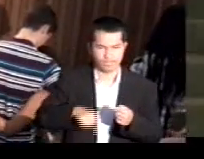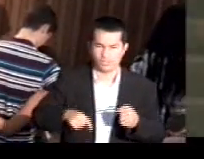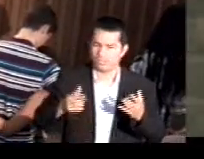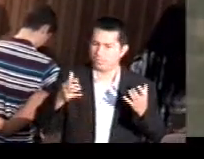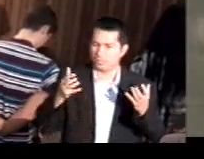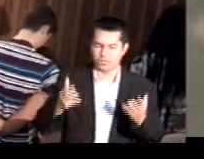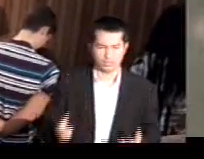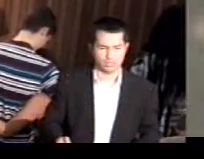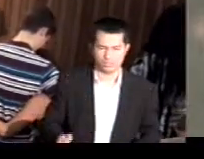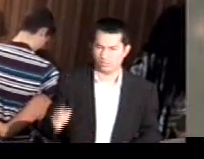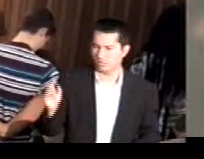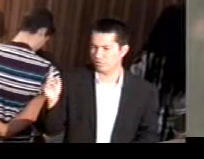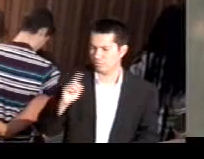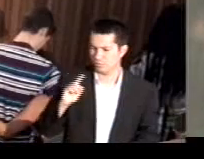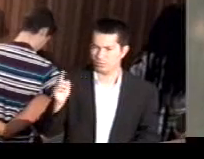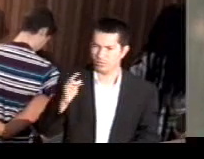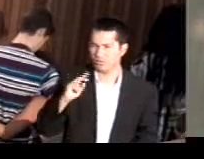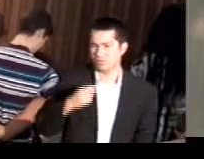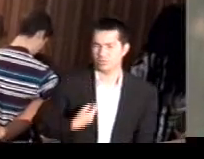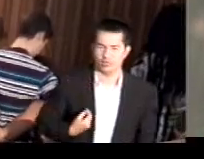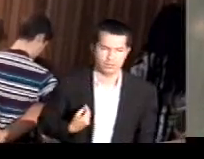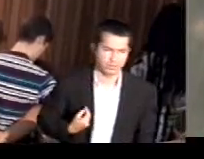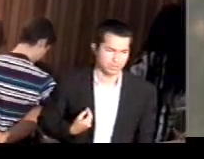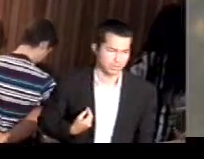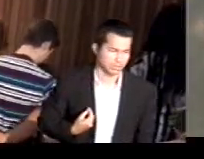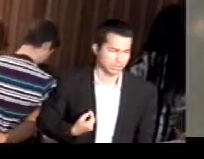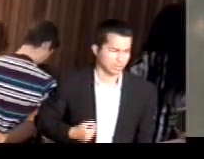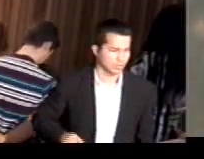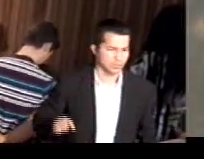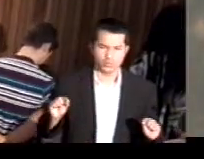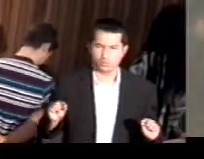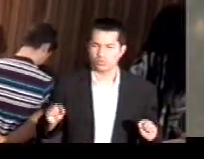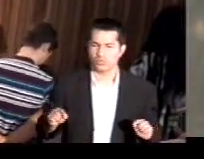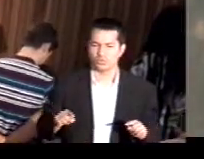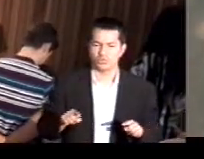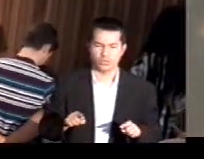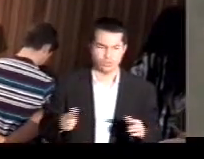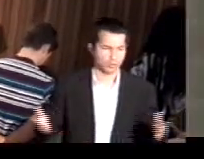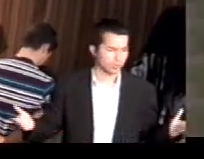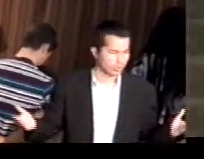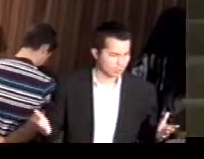Vem hoje. O que é que você vai entregar ao Senhor hoje?